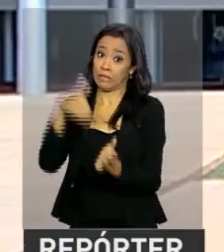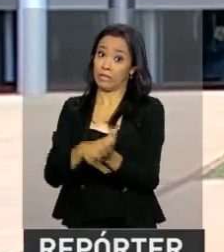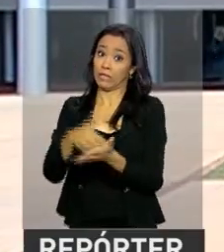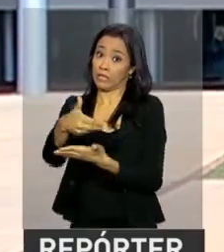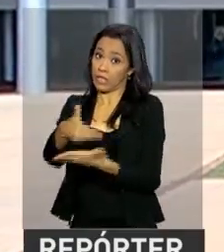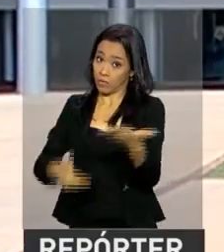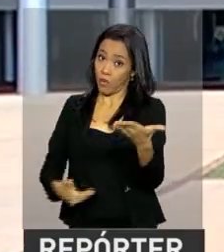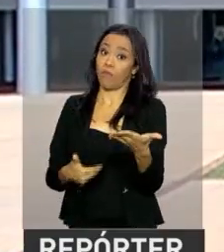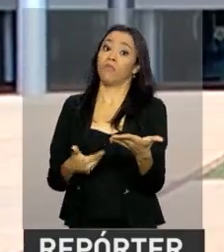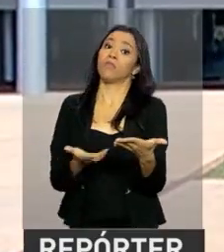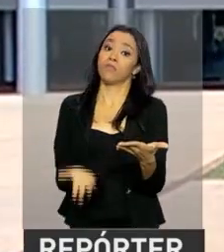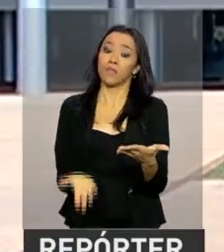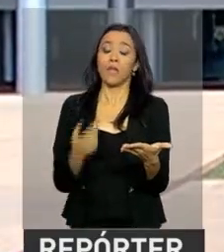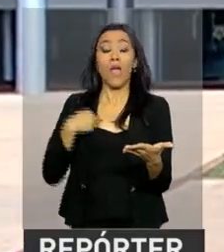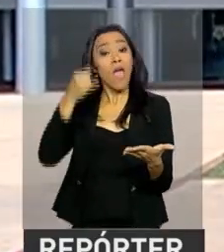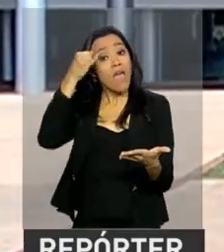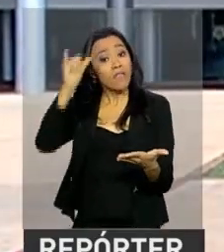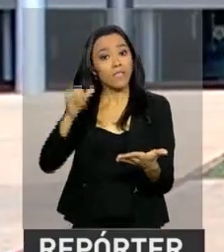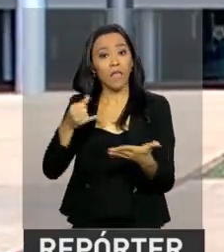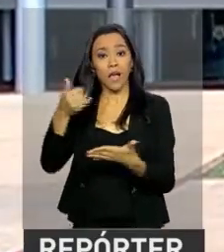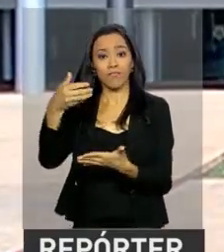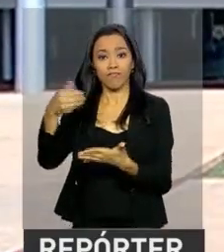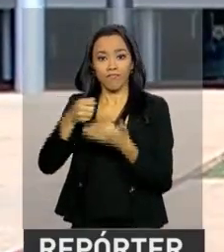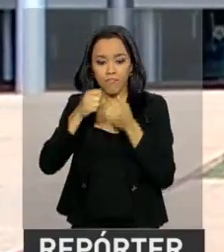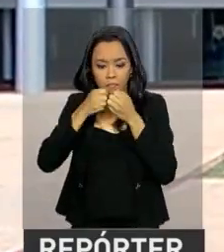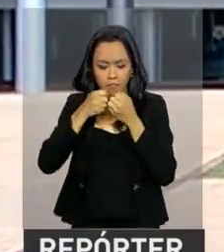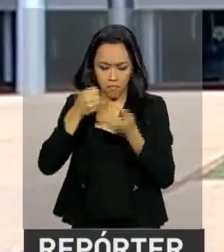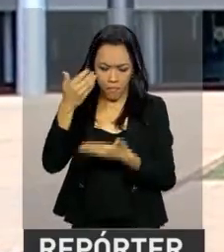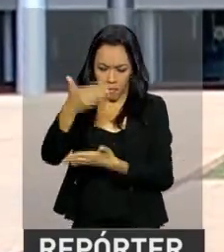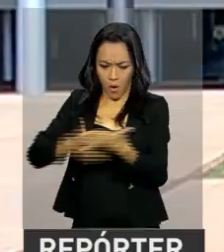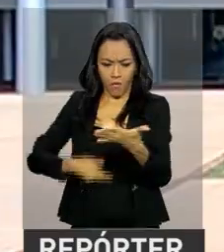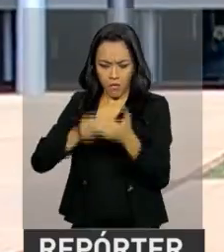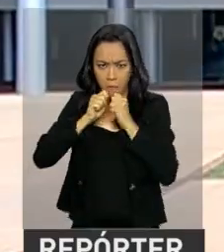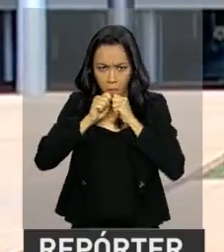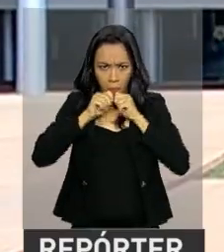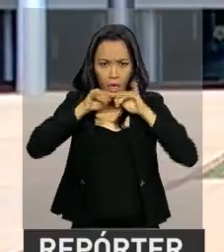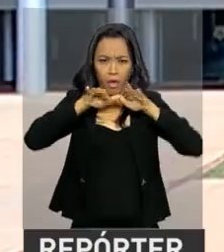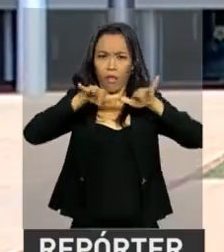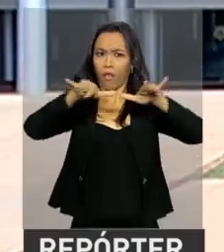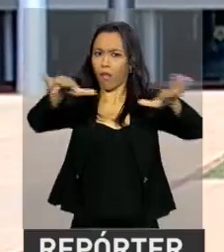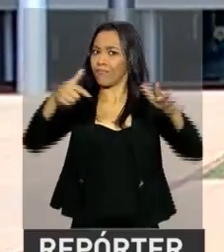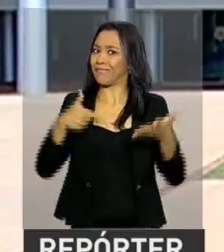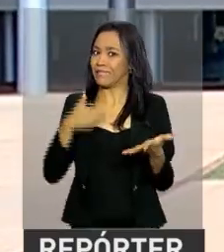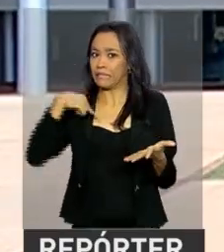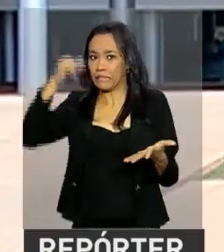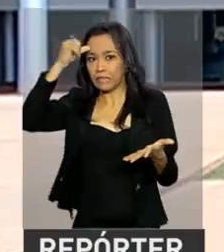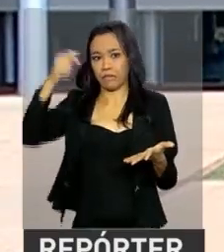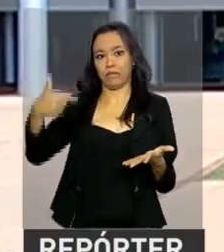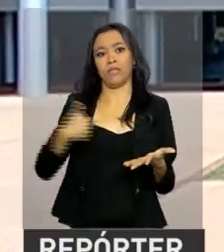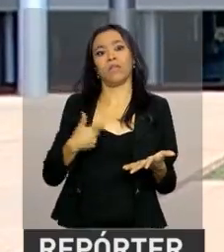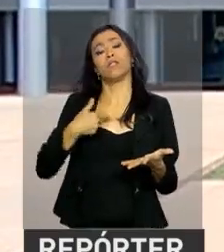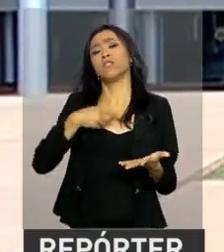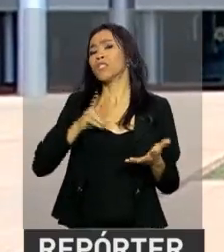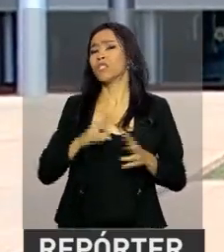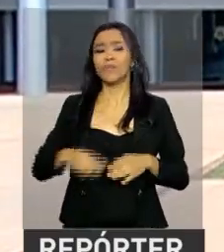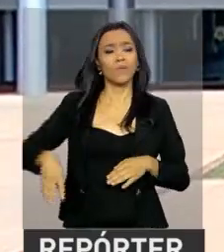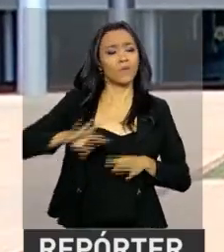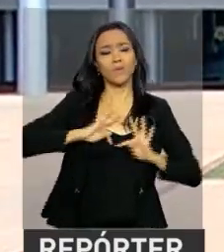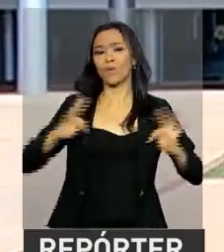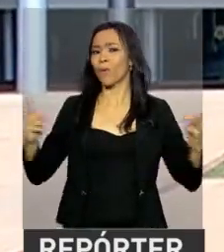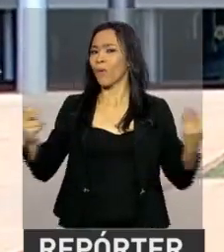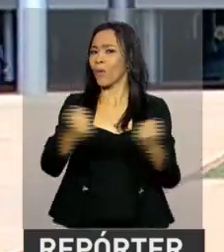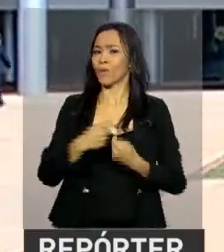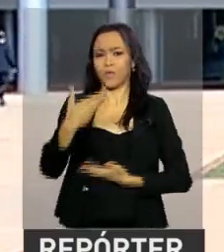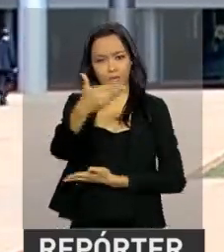A intenção é impedir vazamentos e fazer com que todos os estudantes se submetam à mesma prova e tenham as